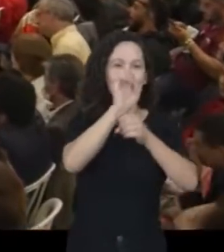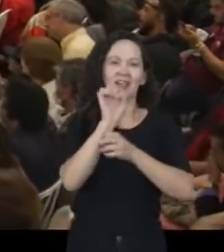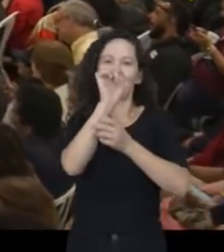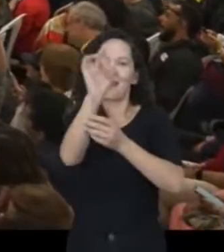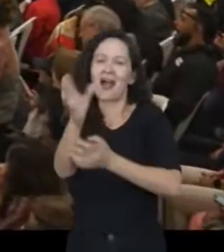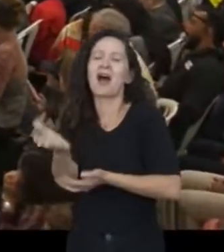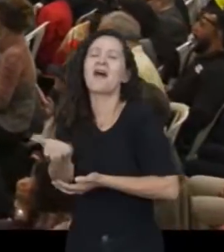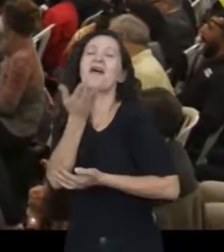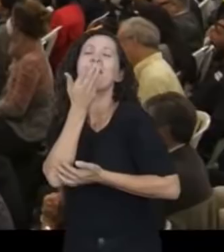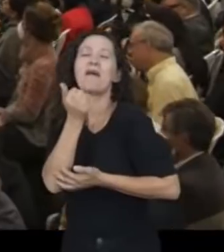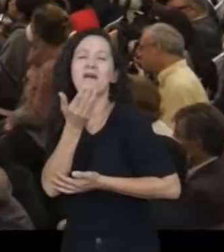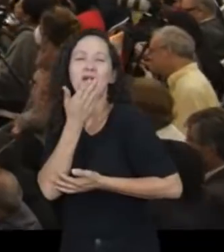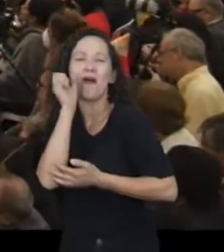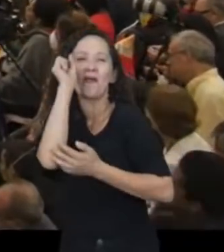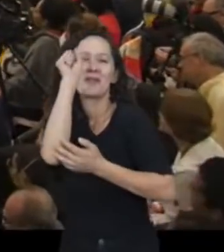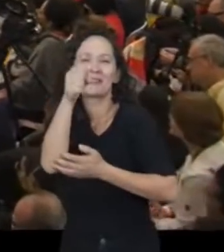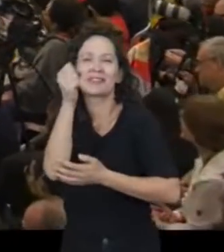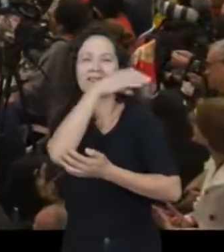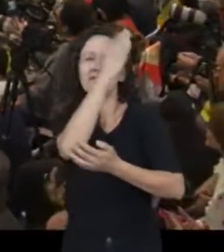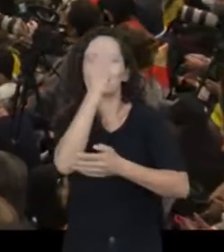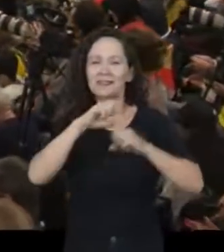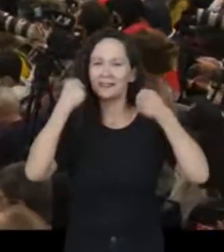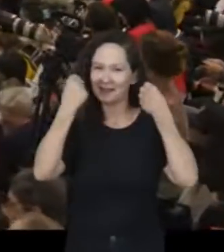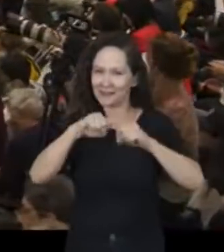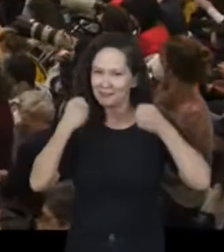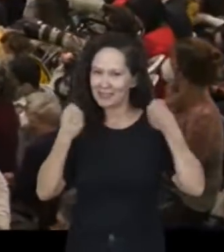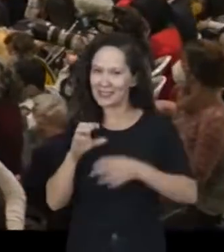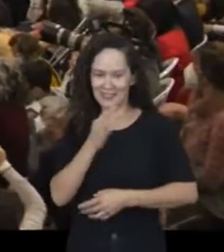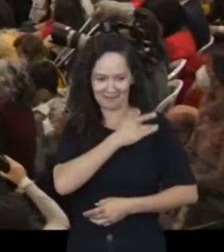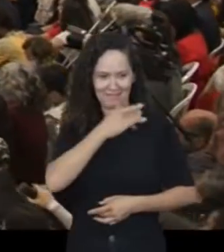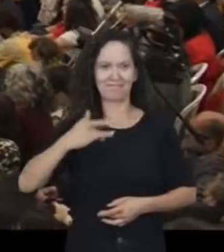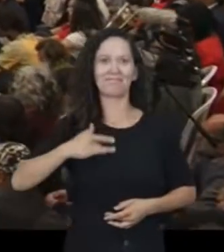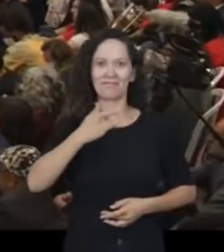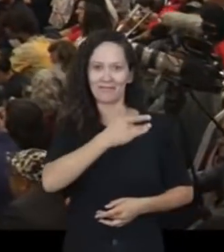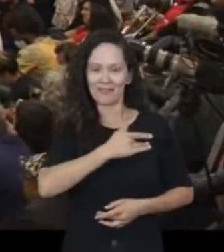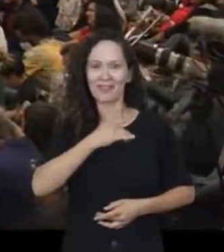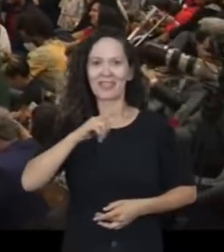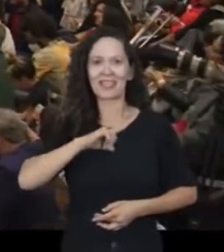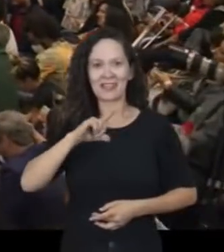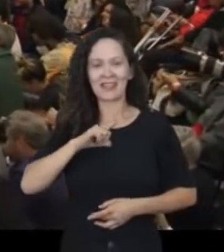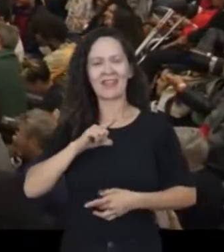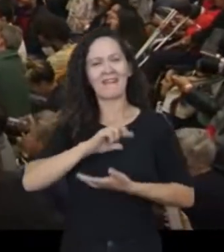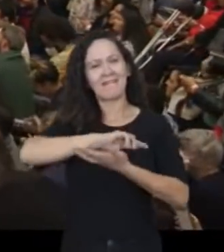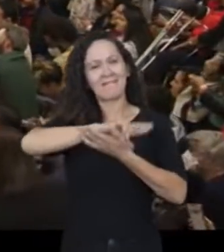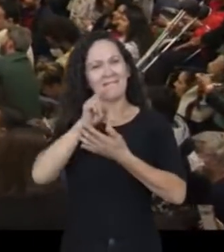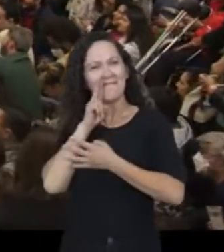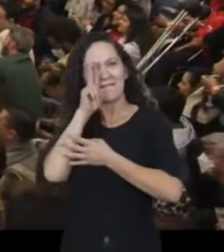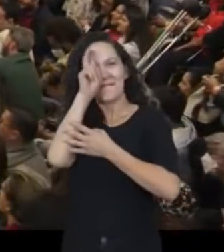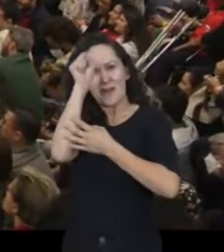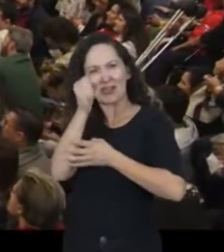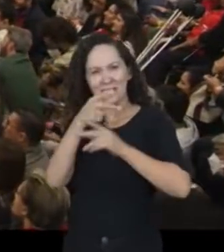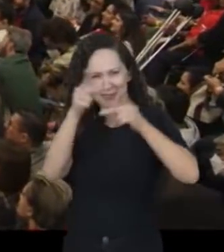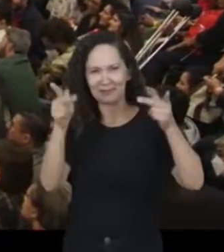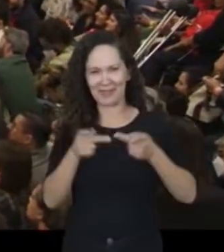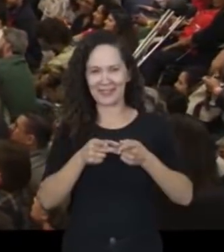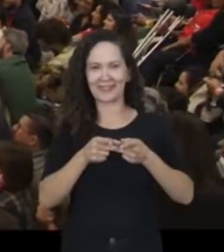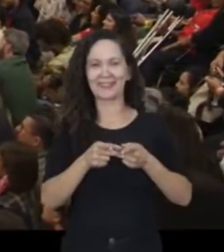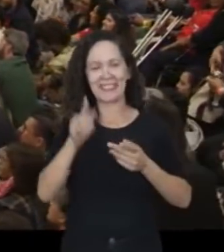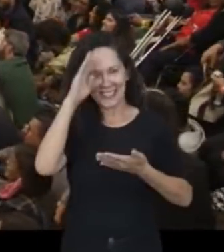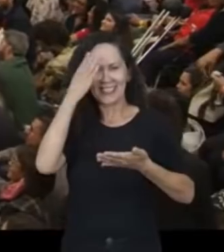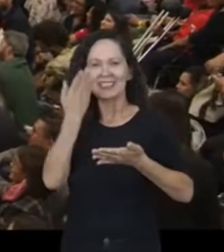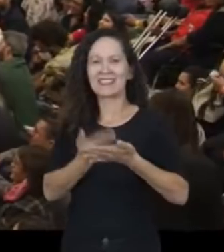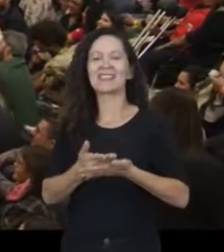porque o Brasil vai precisar de muita saúde tem muita muita muita energia para você pode ter certeza disso